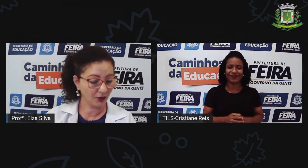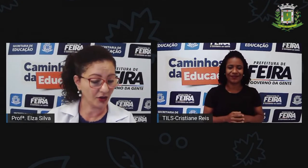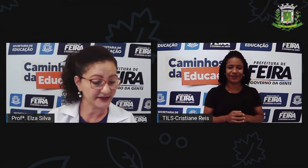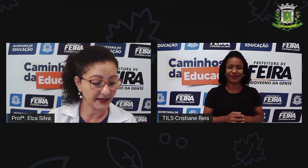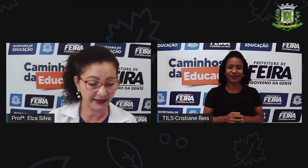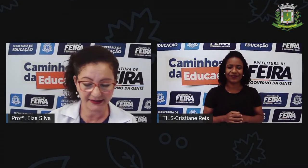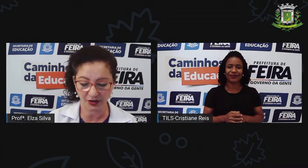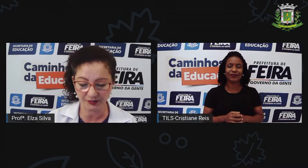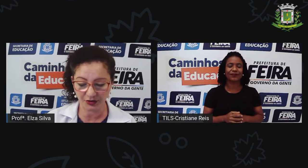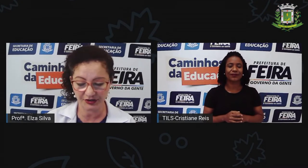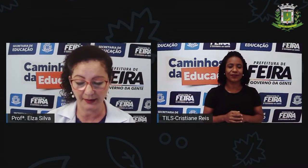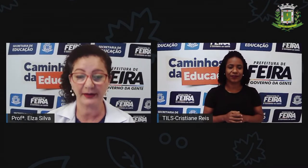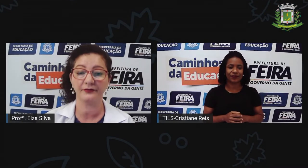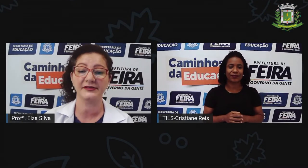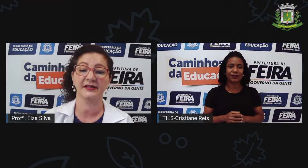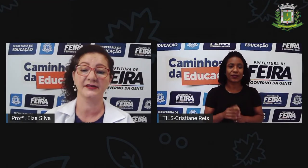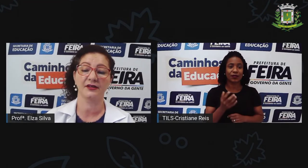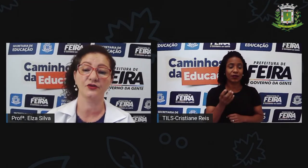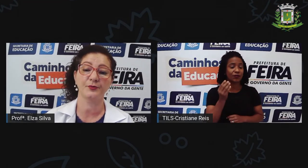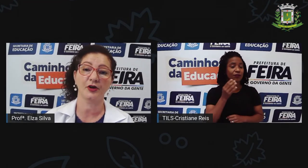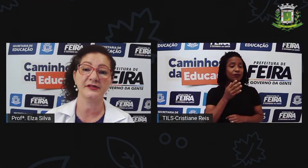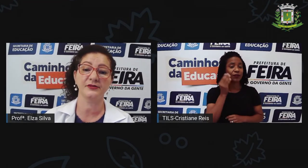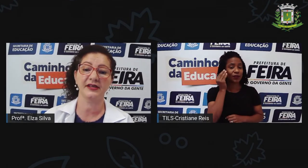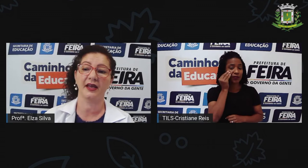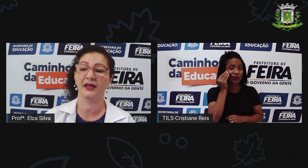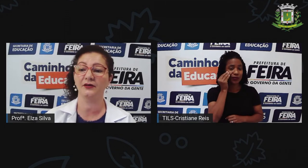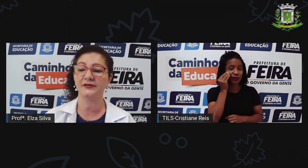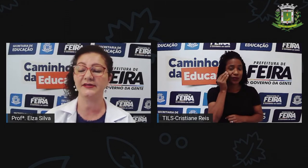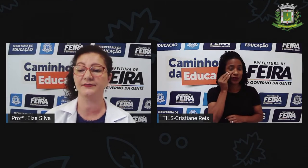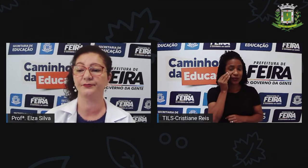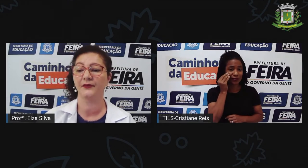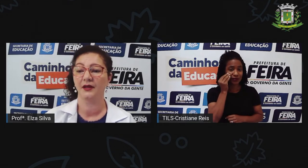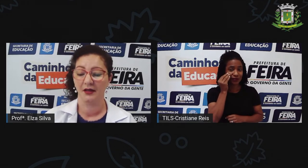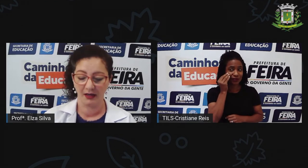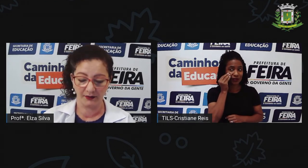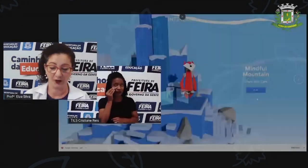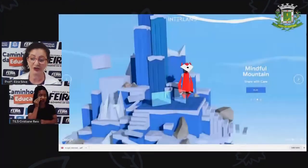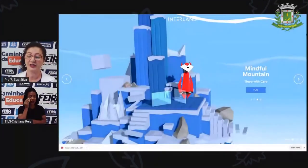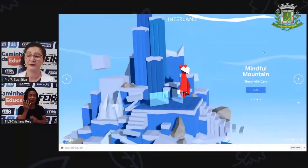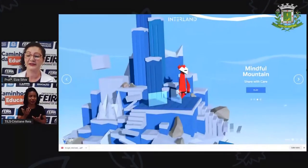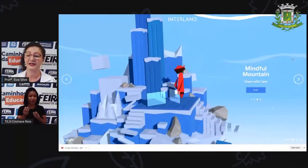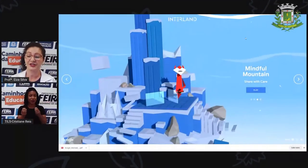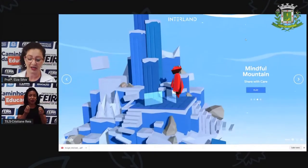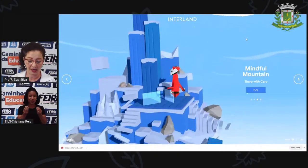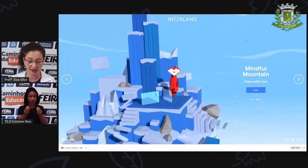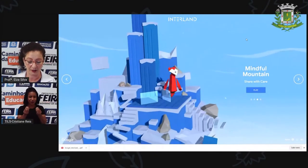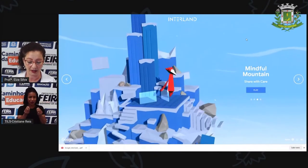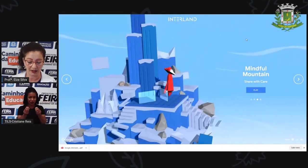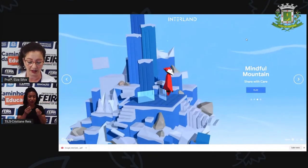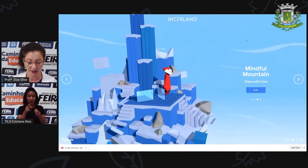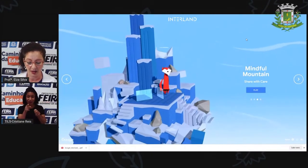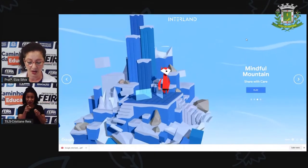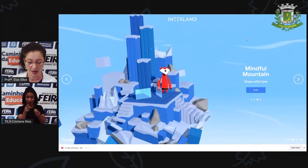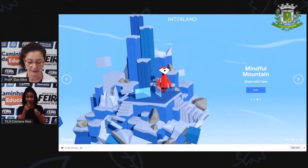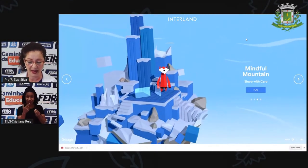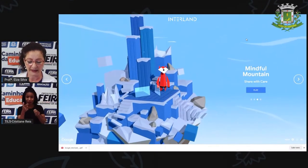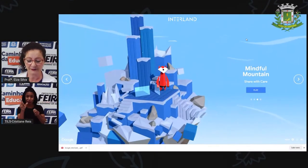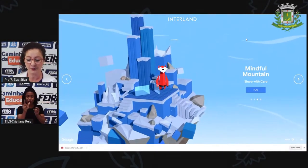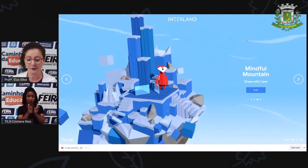E eu gostaria só de mostrar para vocês aqui os próximos reinos. Nós temos este reino aqui,